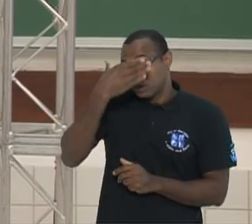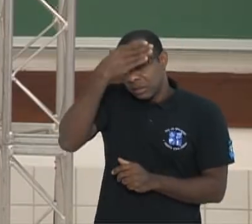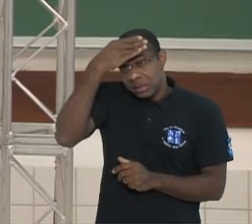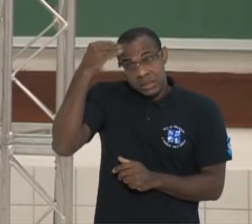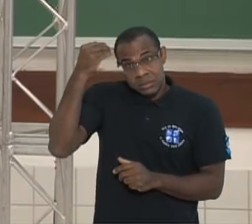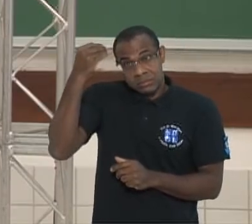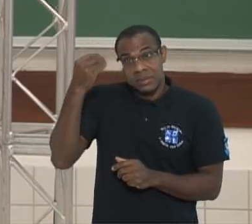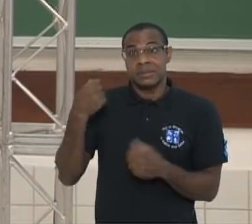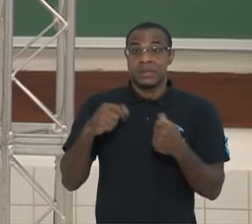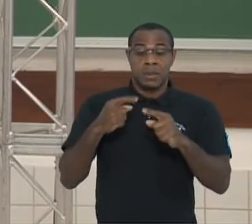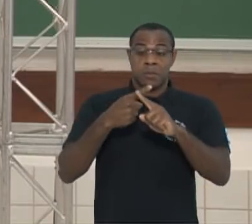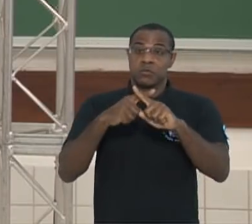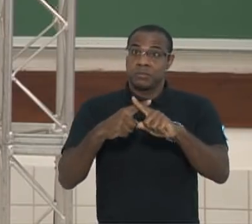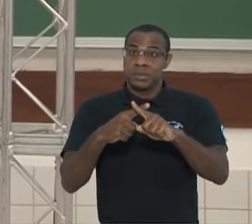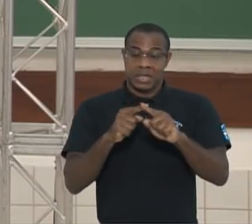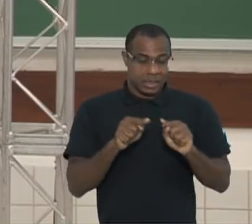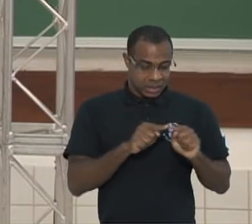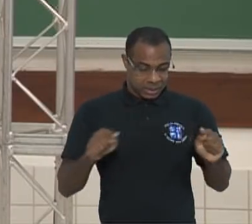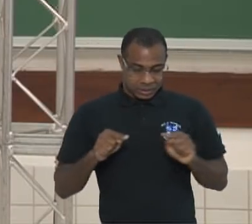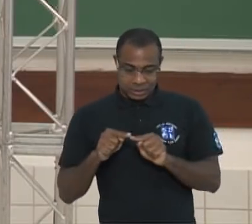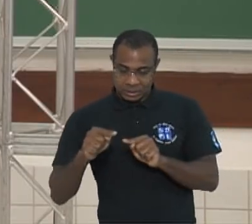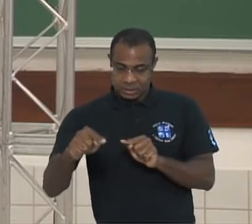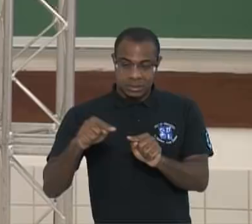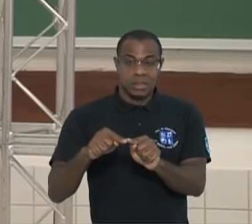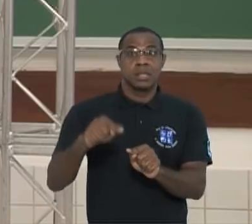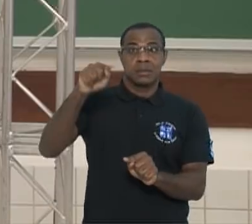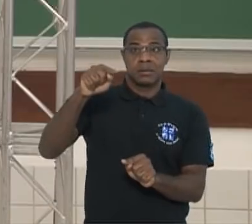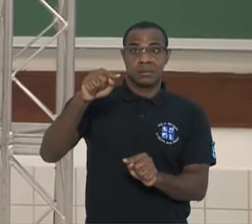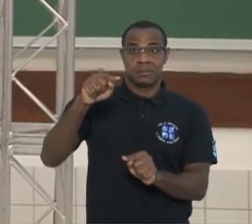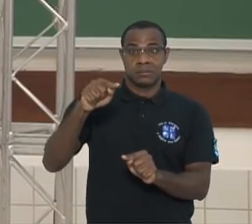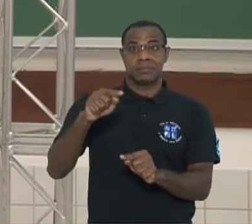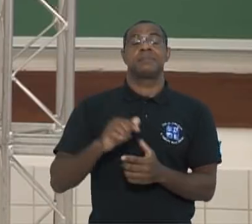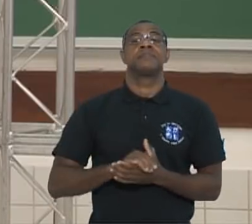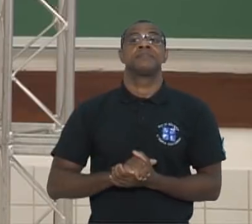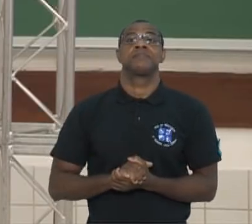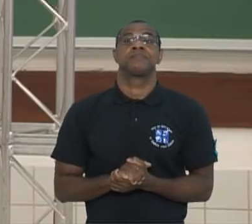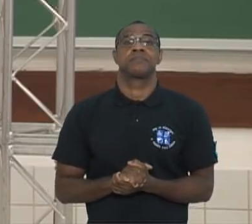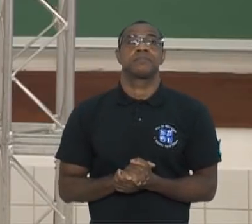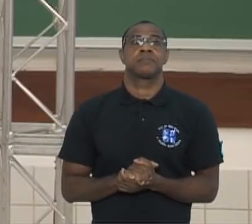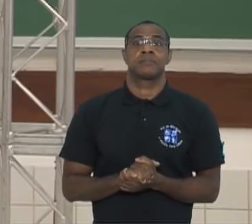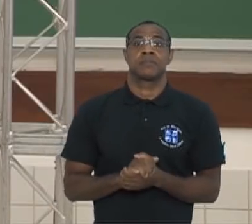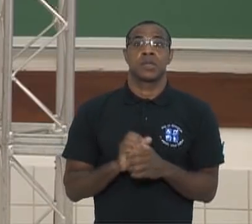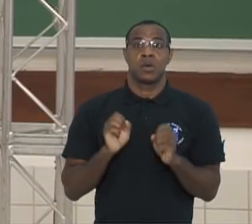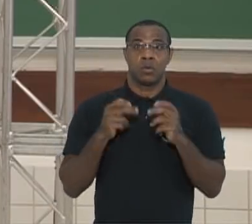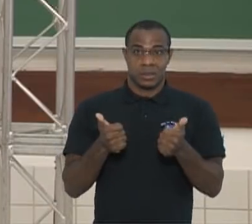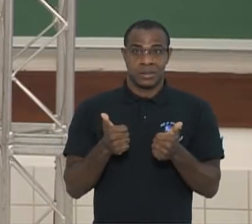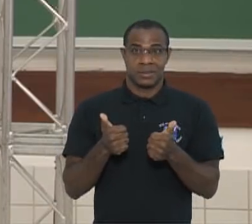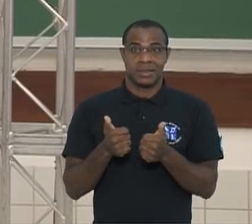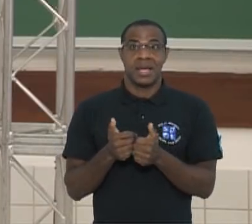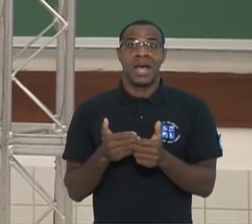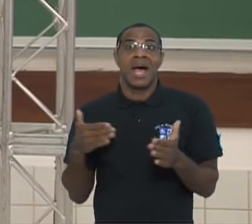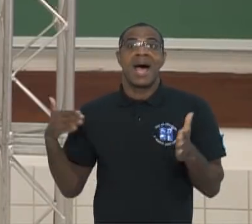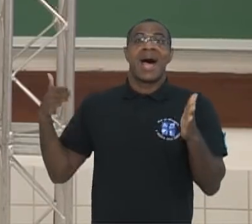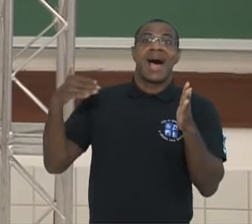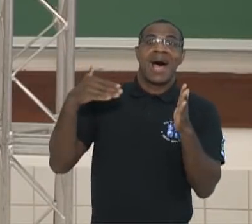3 dimensões, tá bom? Comprimento, largura e altura. Até a próxima aula!